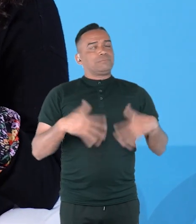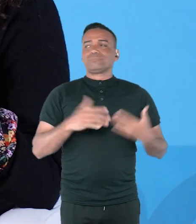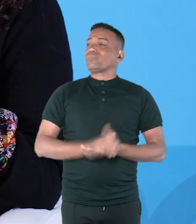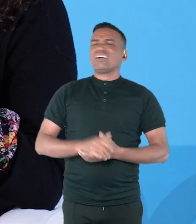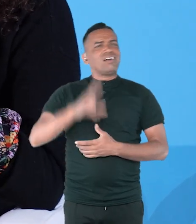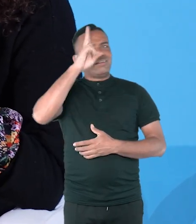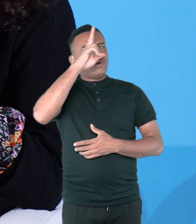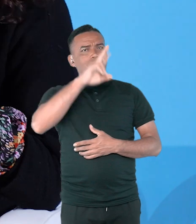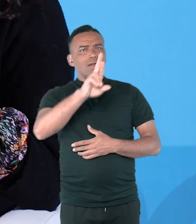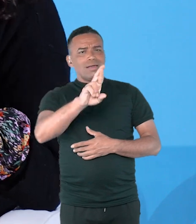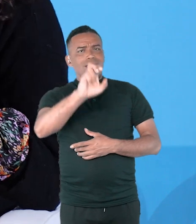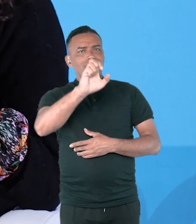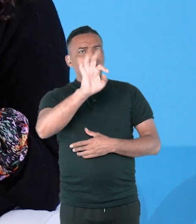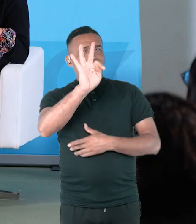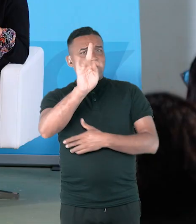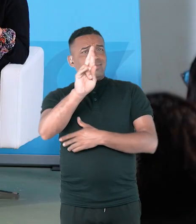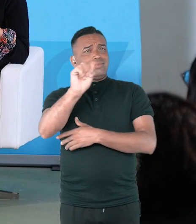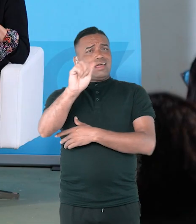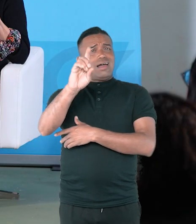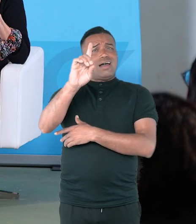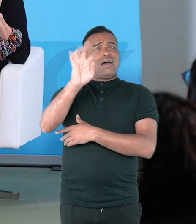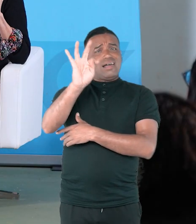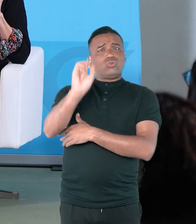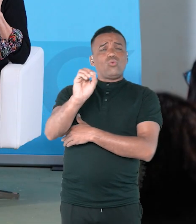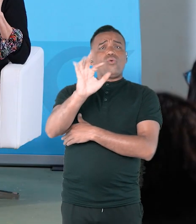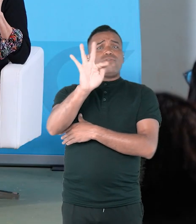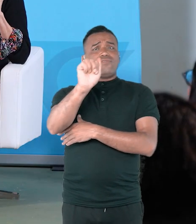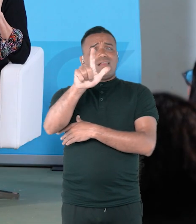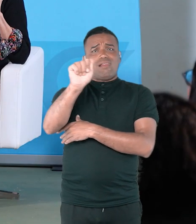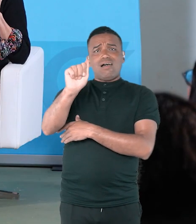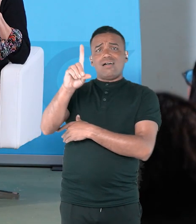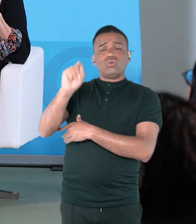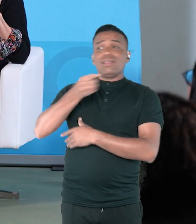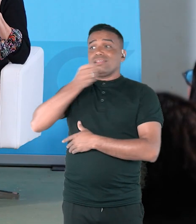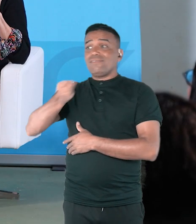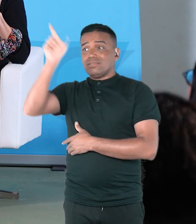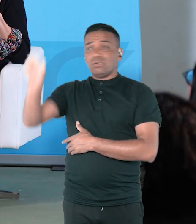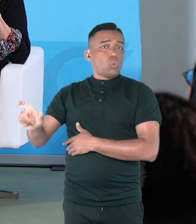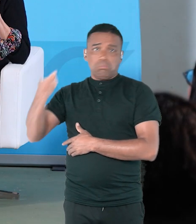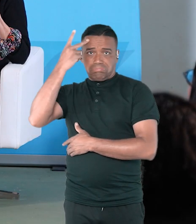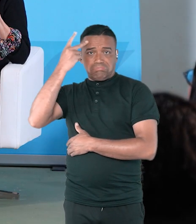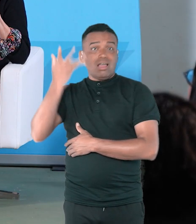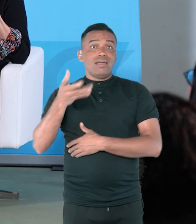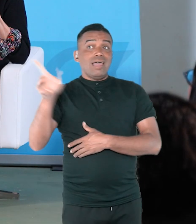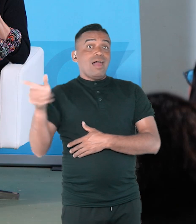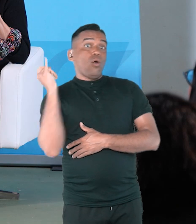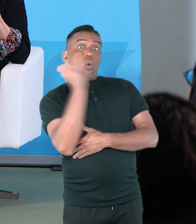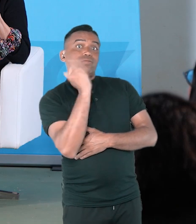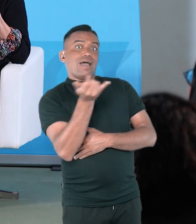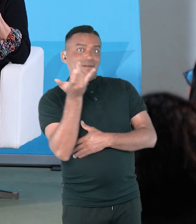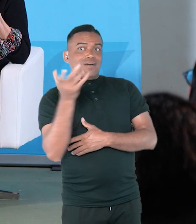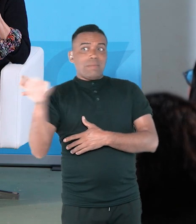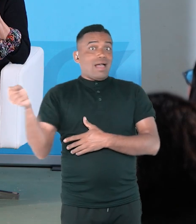fiquei assim... Para quem não lembra, o retrato falado era a entrevista, né, com as pessoas. E a Denise recontava no texto. Então é tudo original. Às vezes